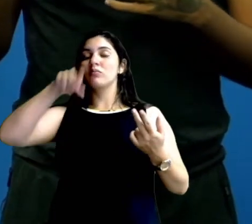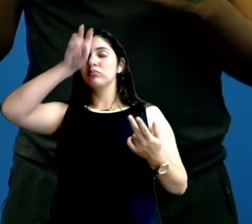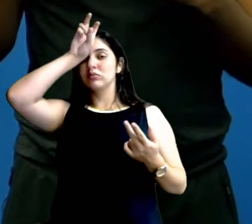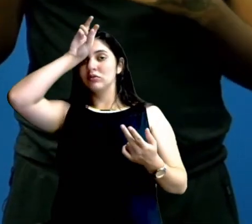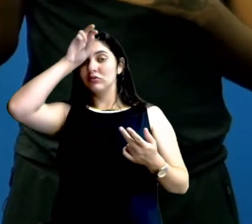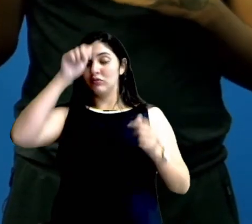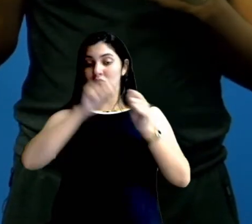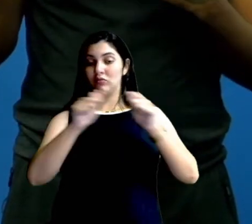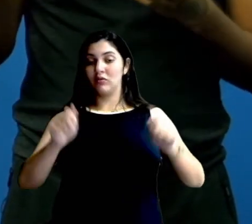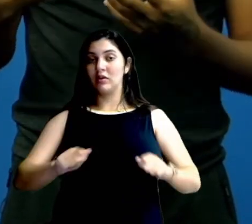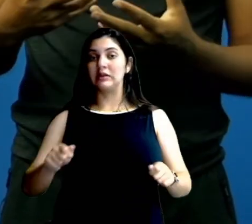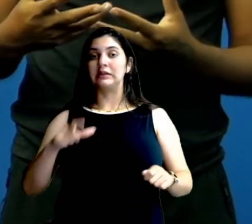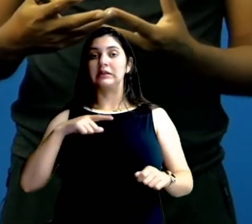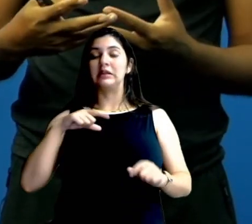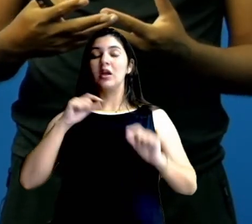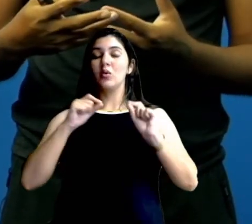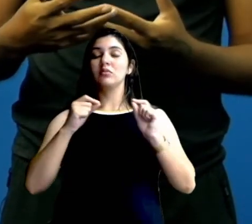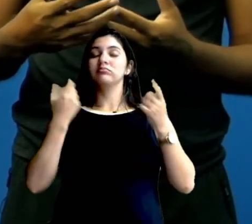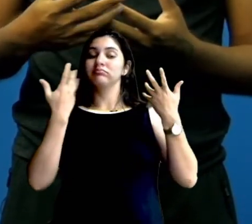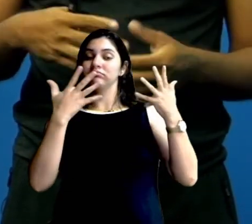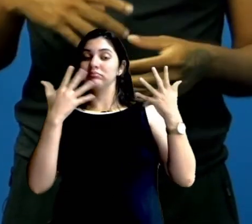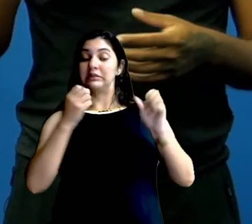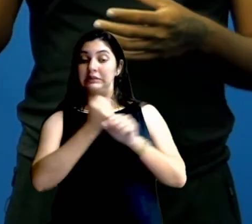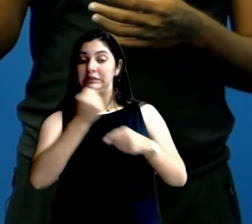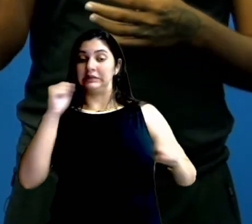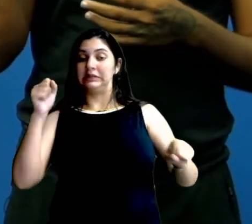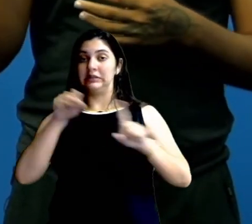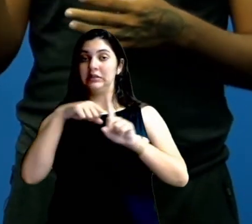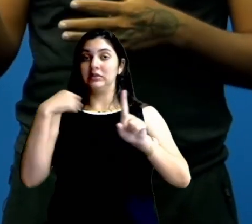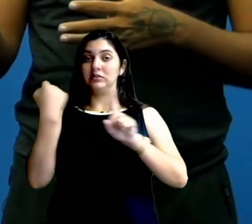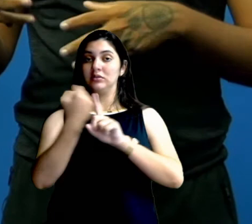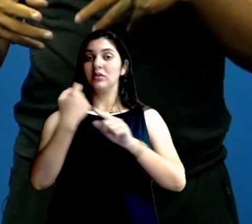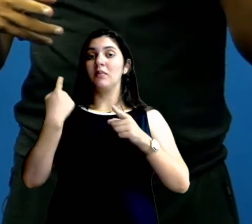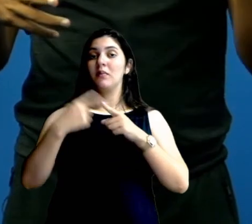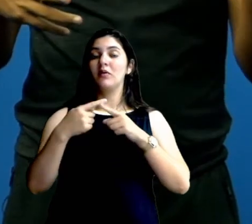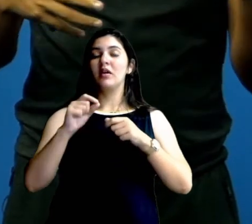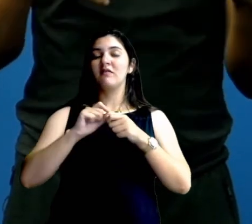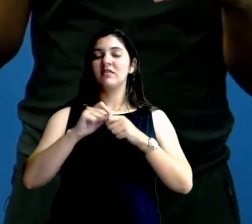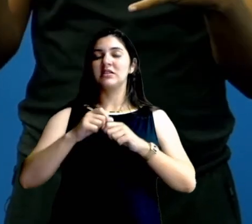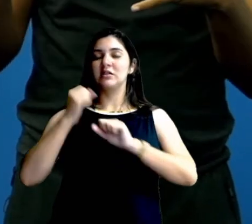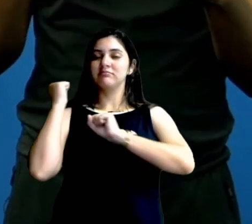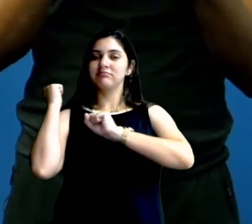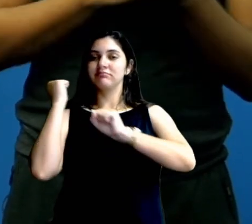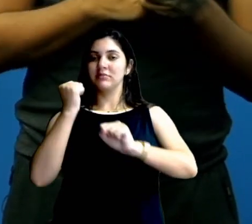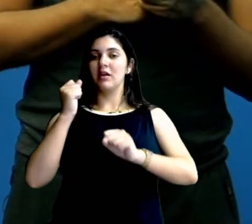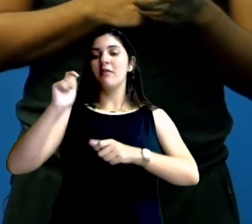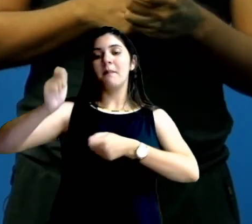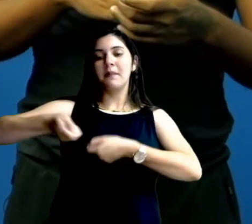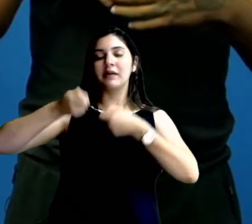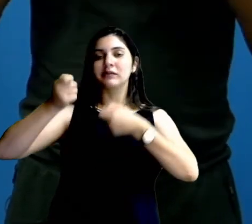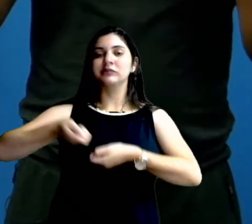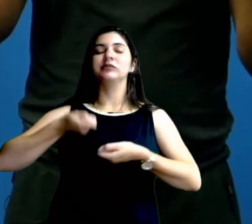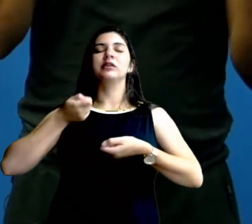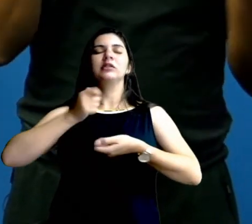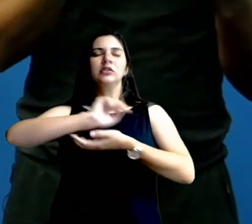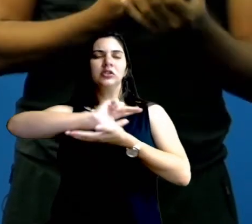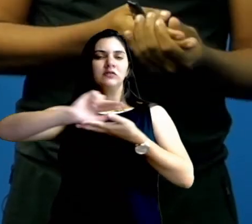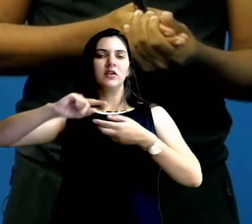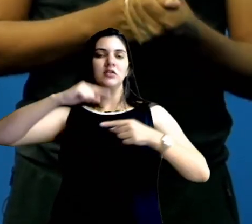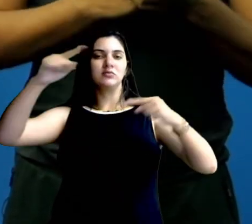artesãos eles eles iam prestígio grande também na sociedade né eles produziam Lan o passado em chapas de Ferro